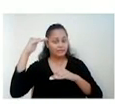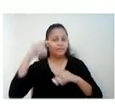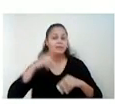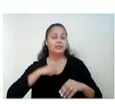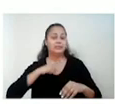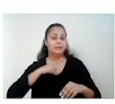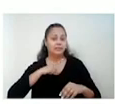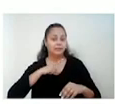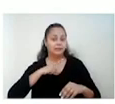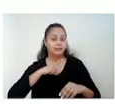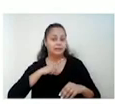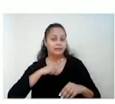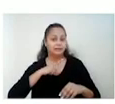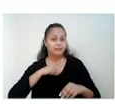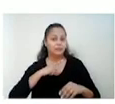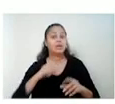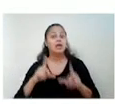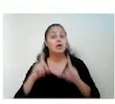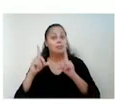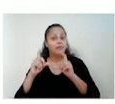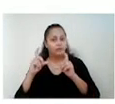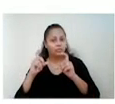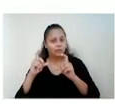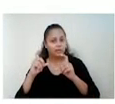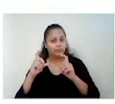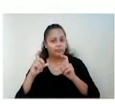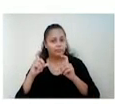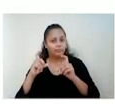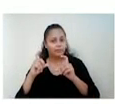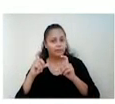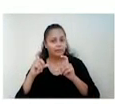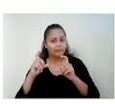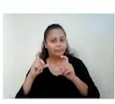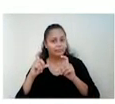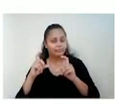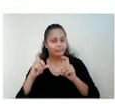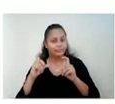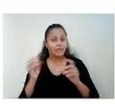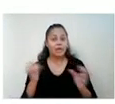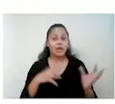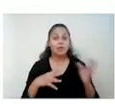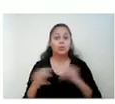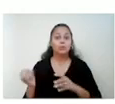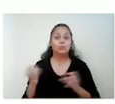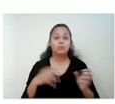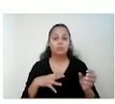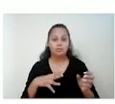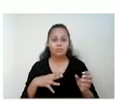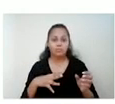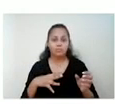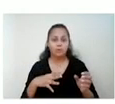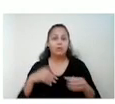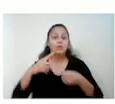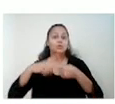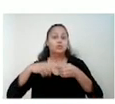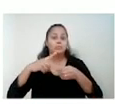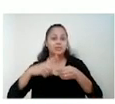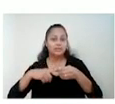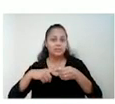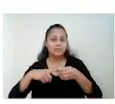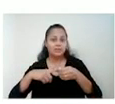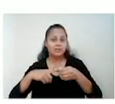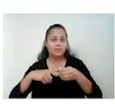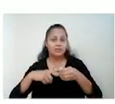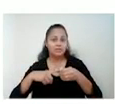nós temos então, inclusive uma fotografia recente de Carcassonne, que é uma cidade medieval